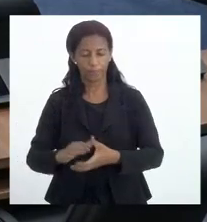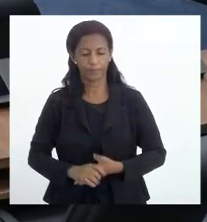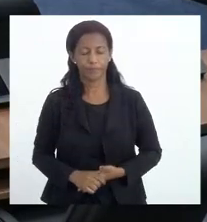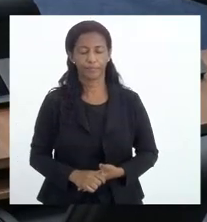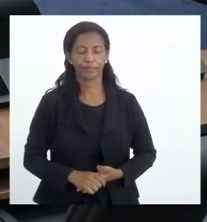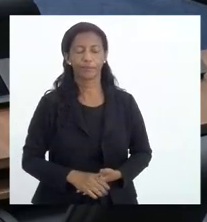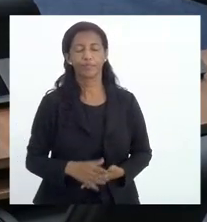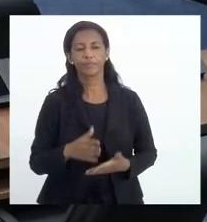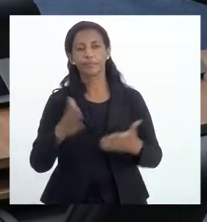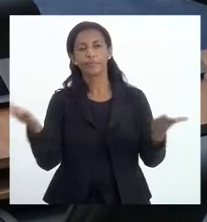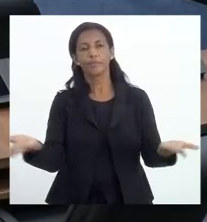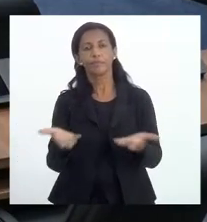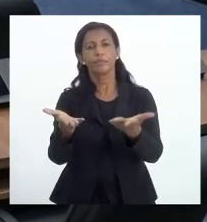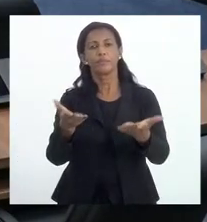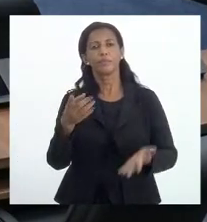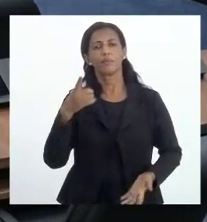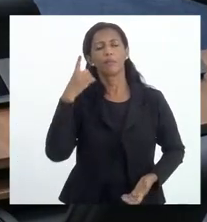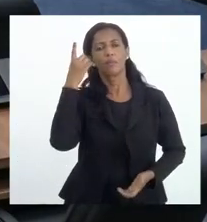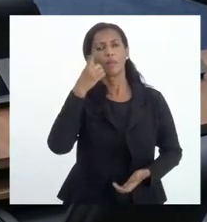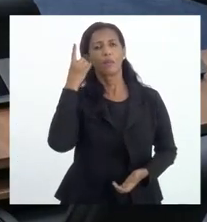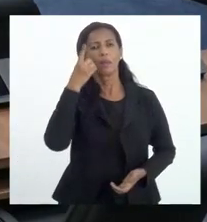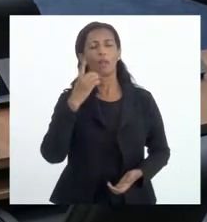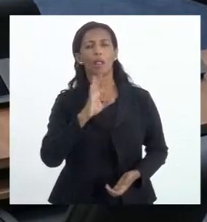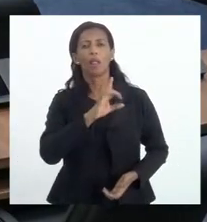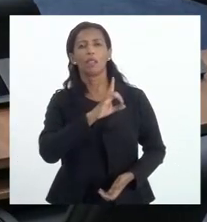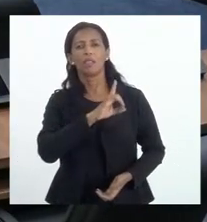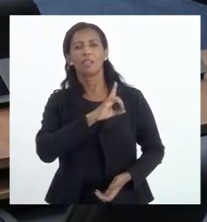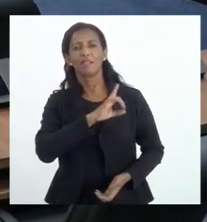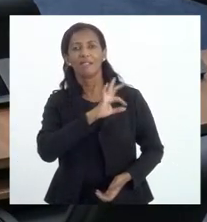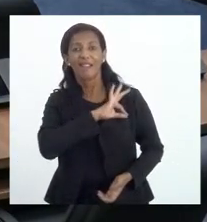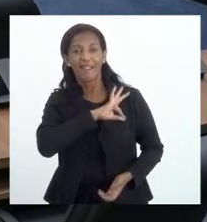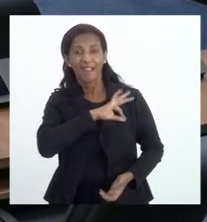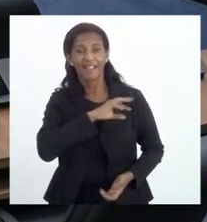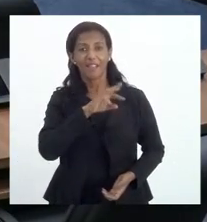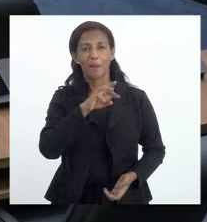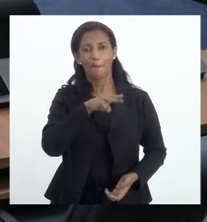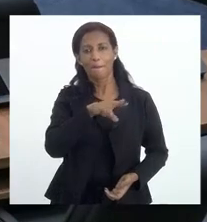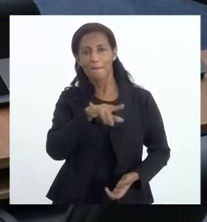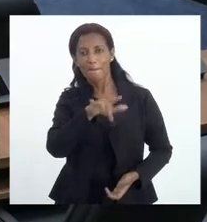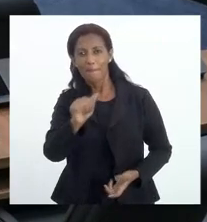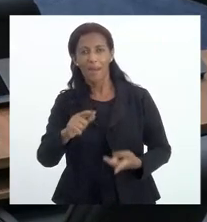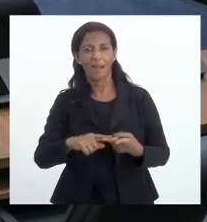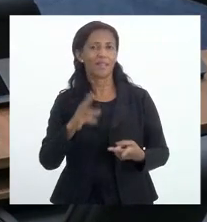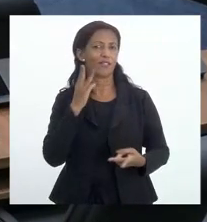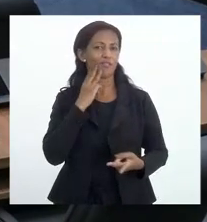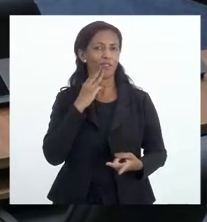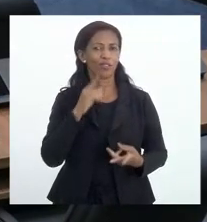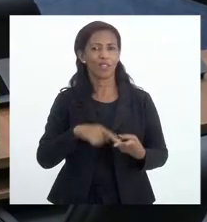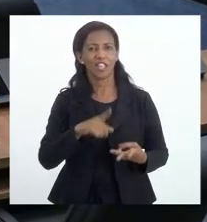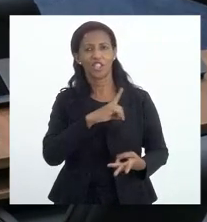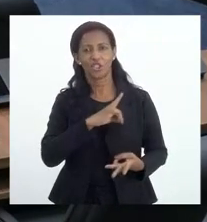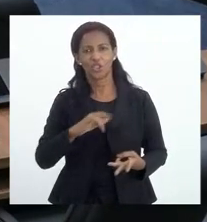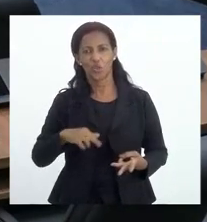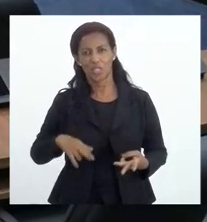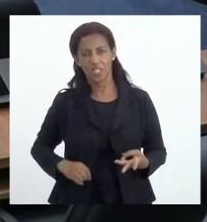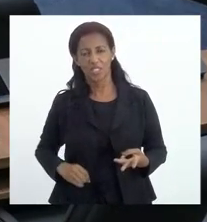Excelentíssimos senhores deputados, delegada Marta Rocha, deputado Valdec, deputado Dionísio,